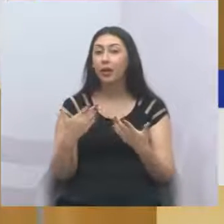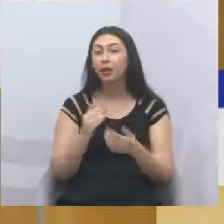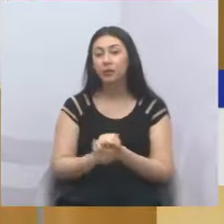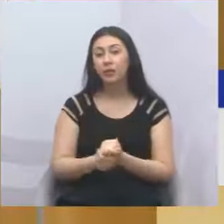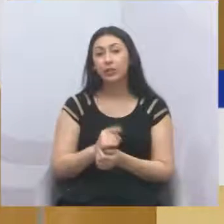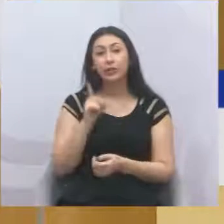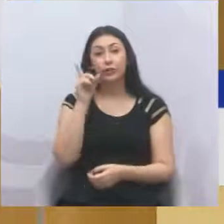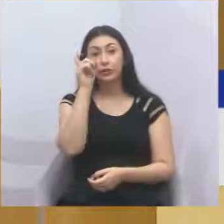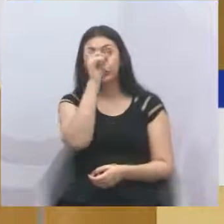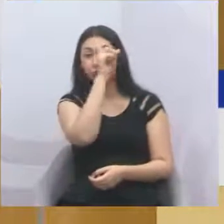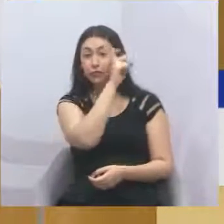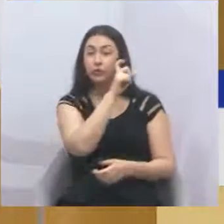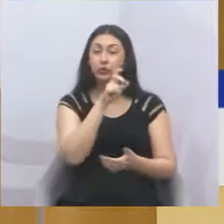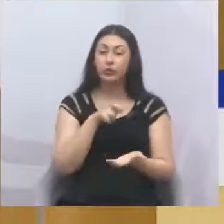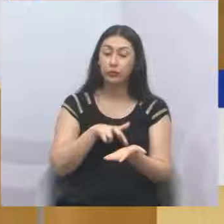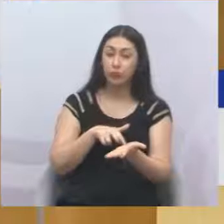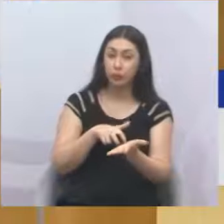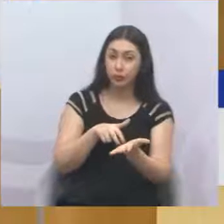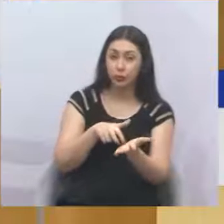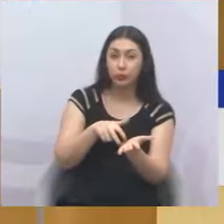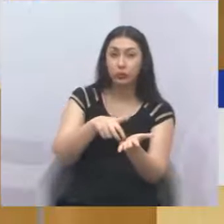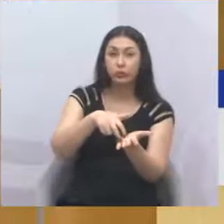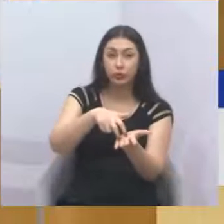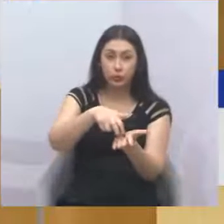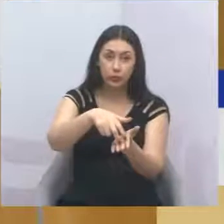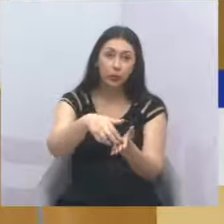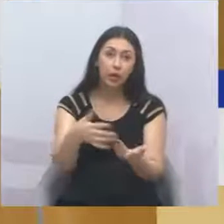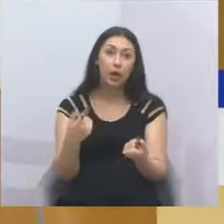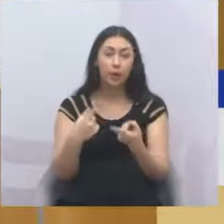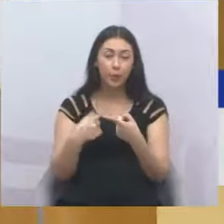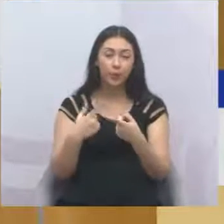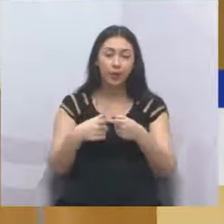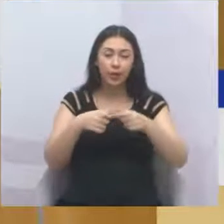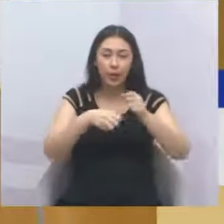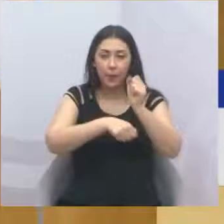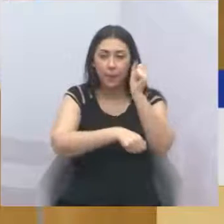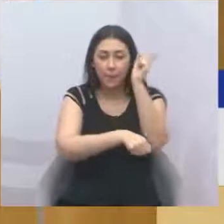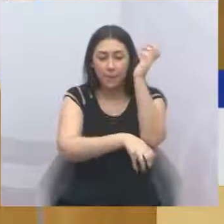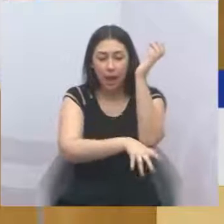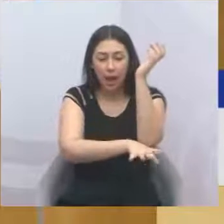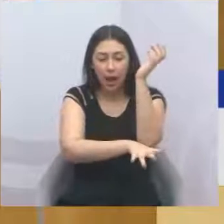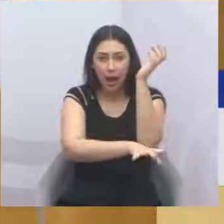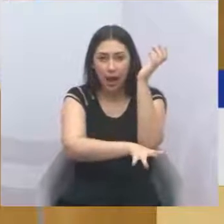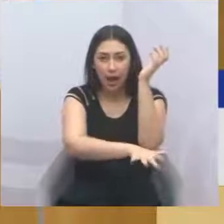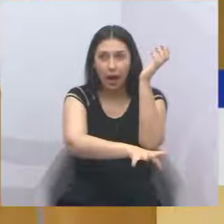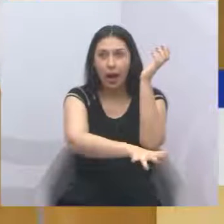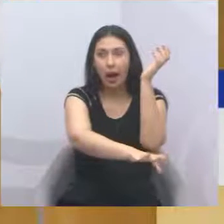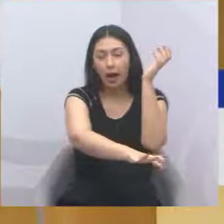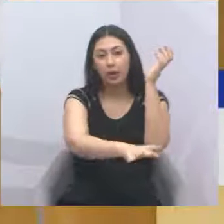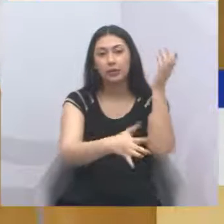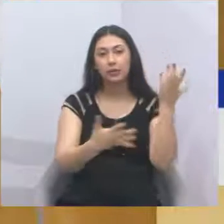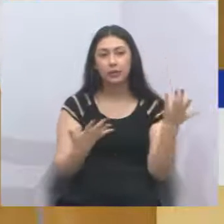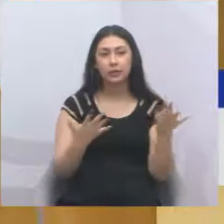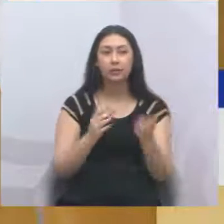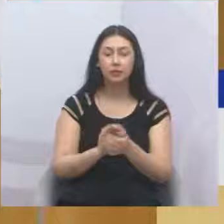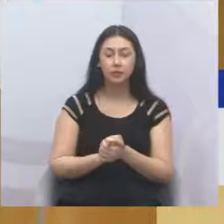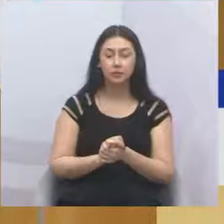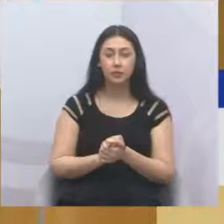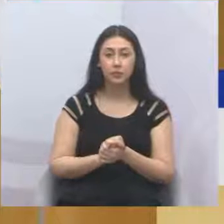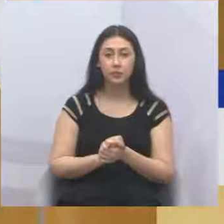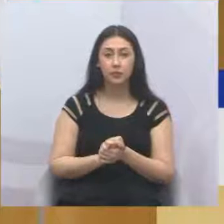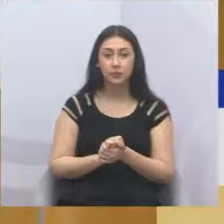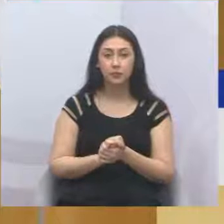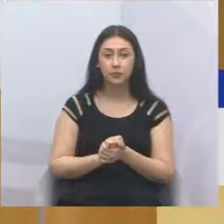fazer ali, de passar pela calçada por conta das raízes que vão vindo à